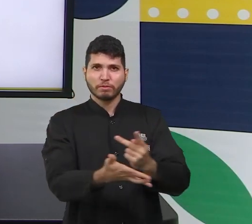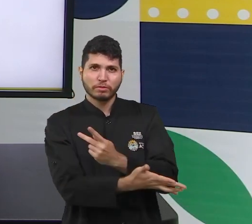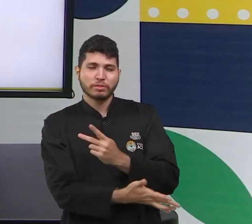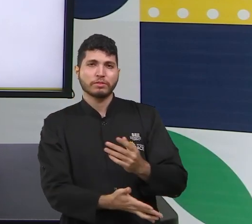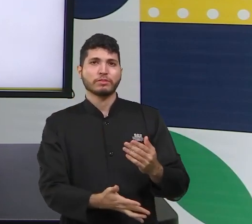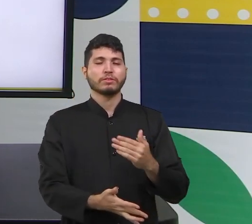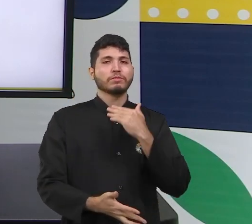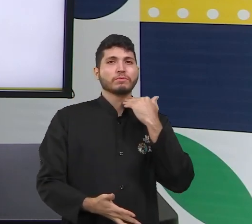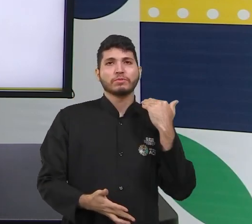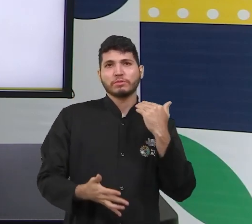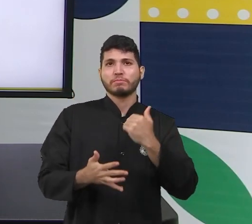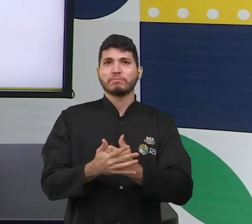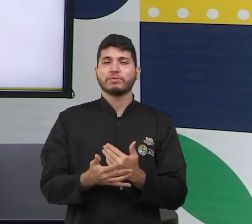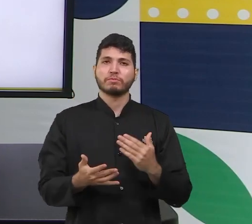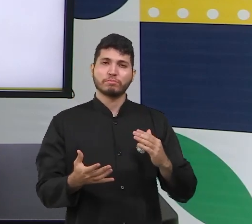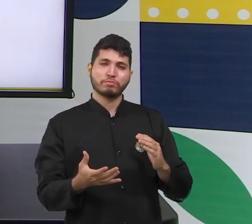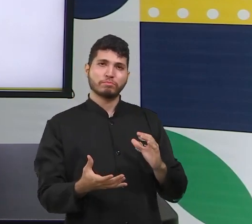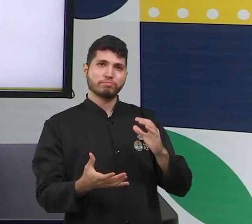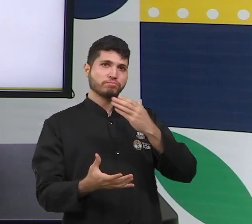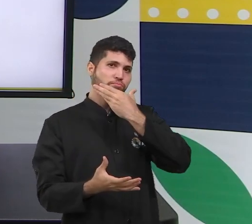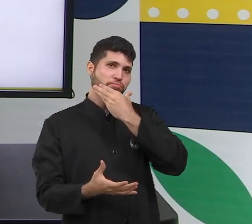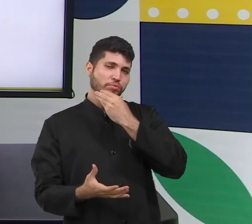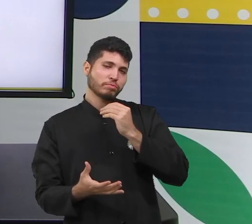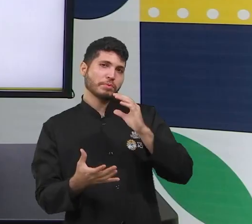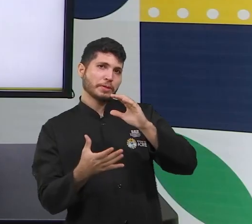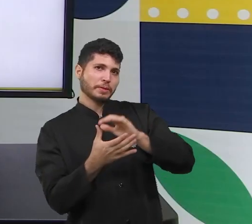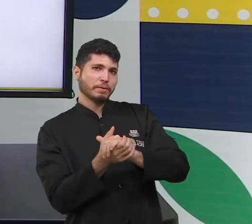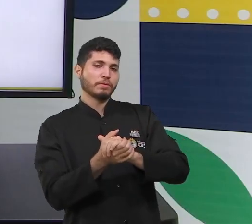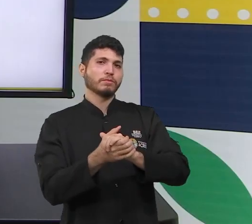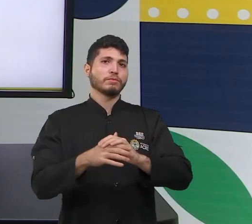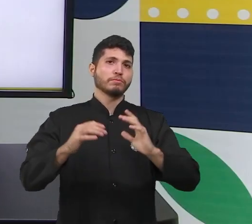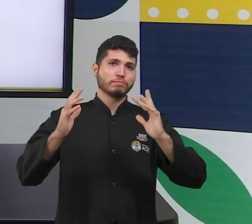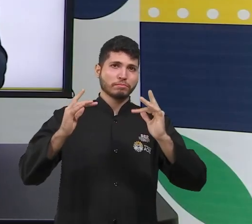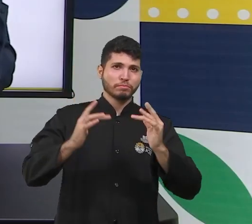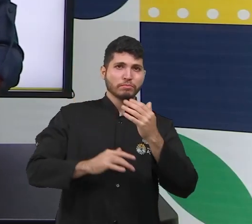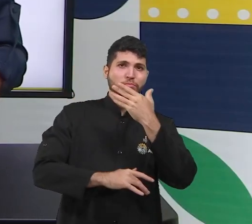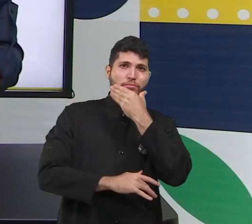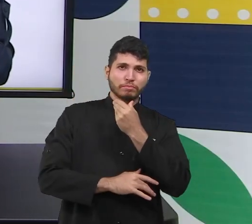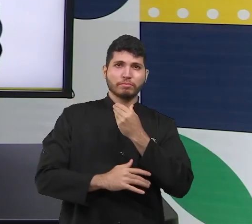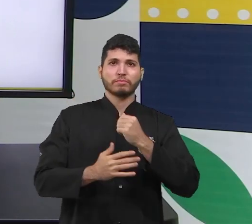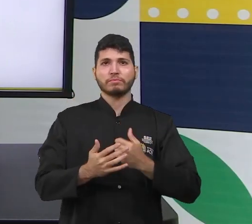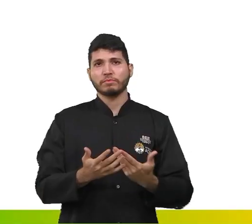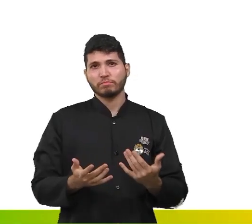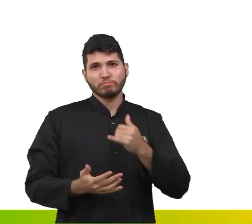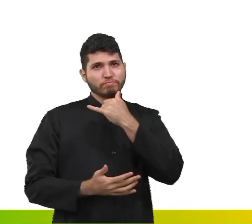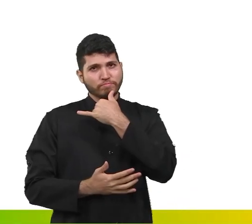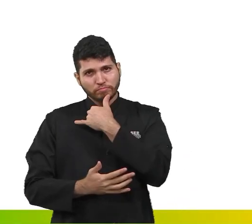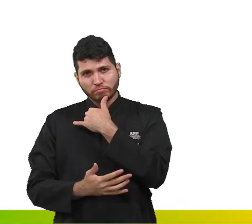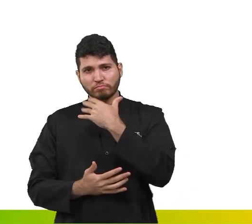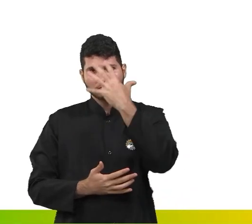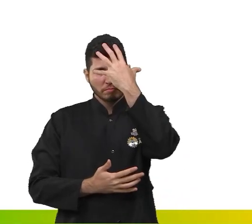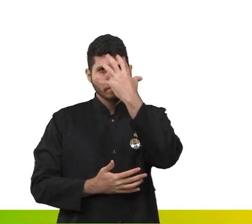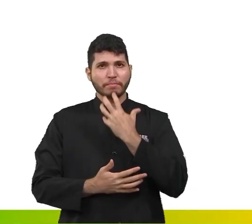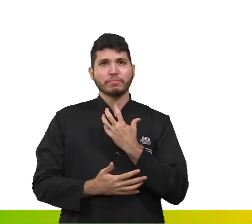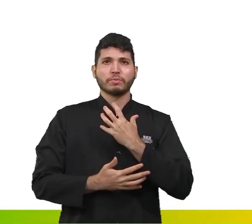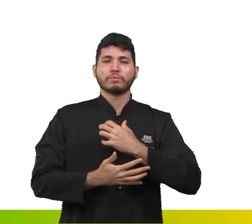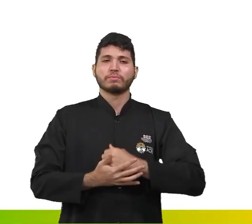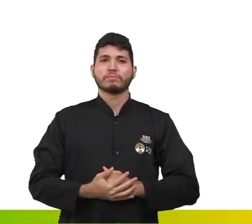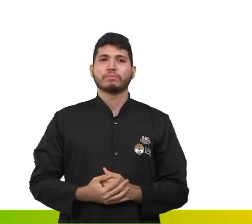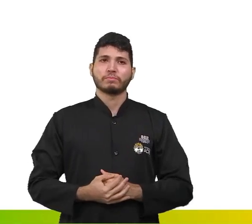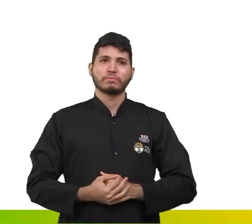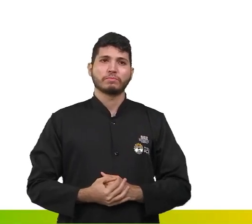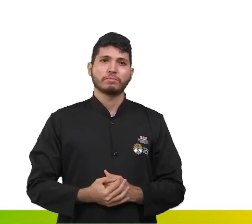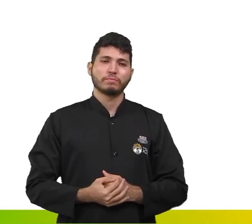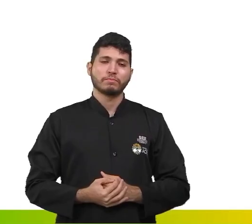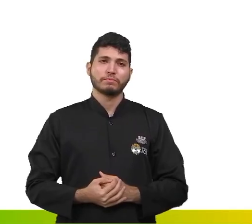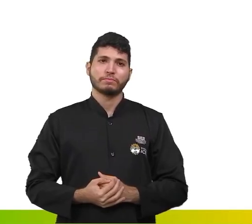né? Isso é um assunto muito triste, muito sério. Vamos continuar a nossa aula? Depois do conceito, gente,